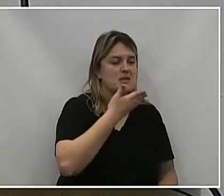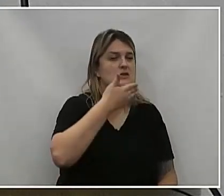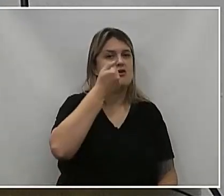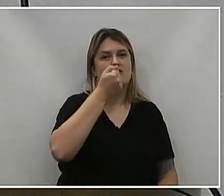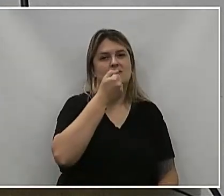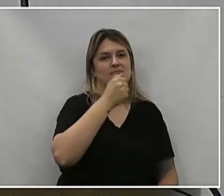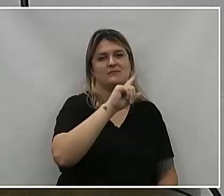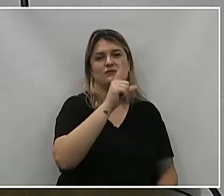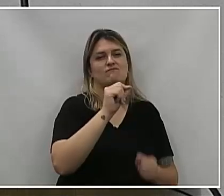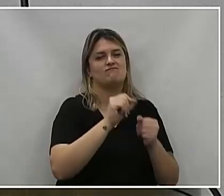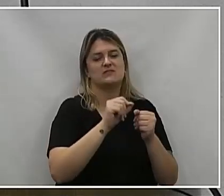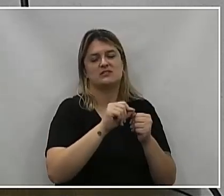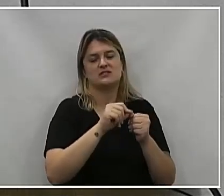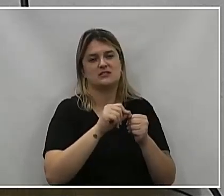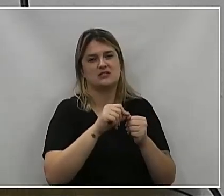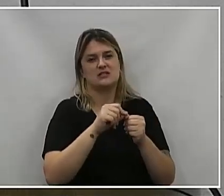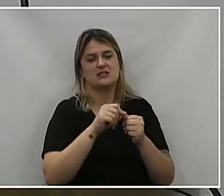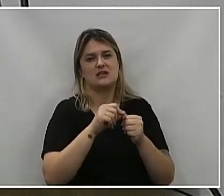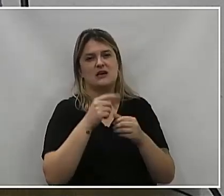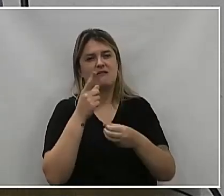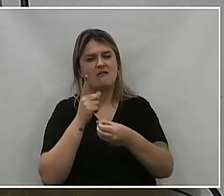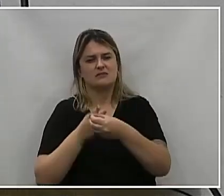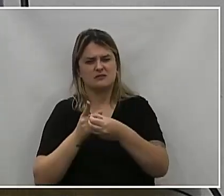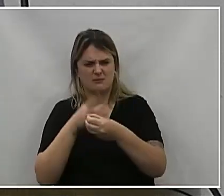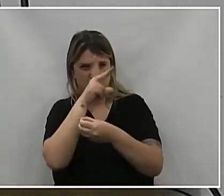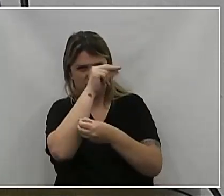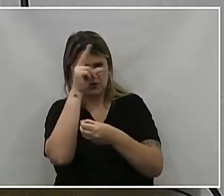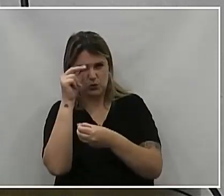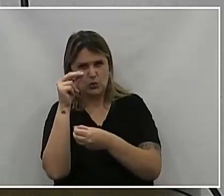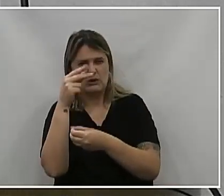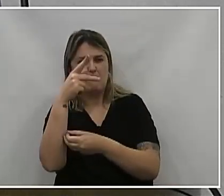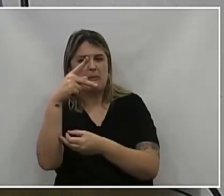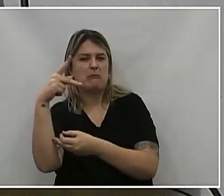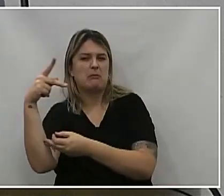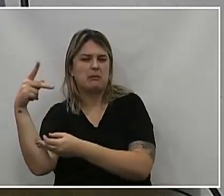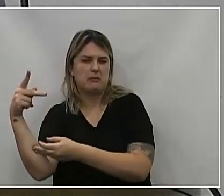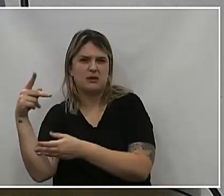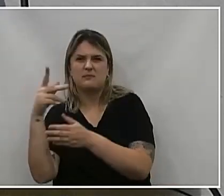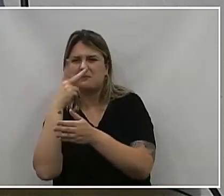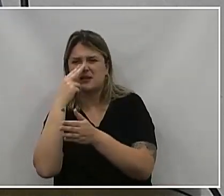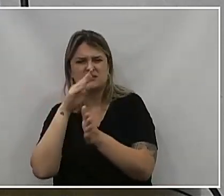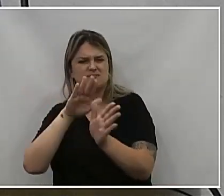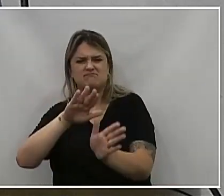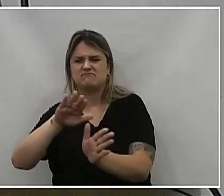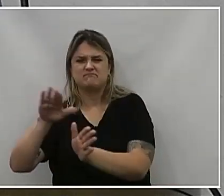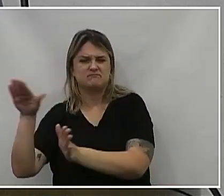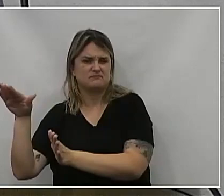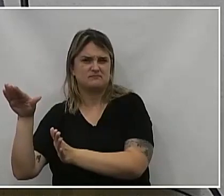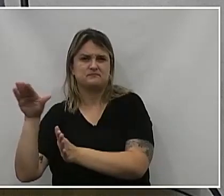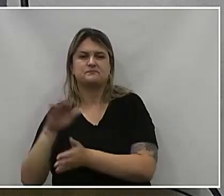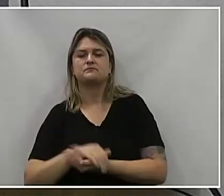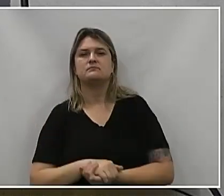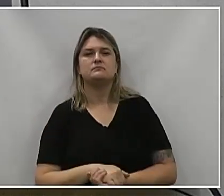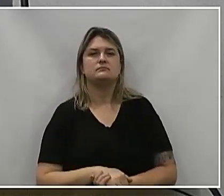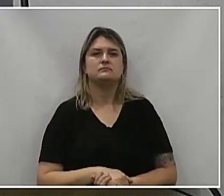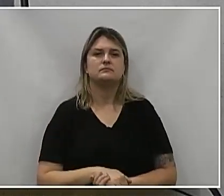o município em uma condição de PPP, que já hoje não é mais tão vantajosa quanto era em